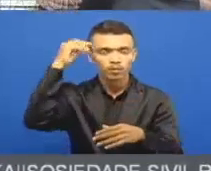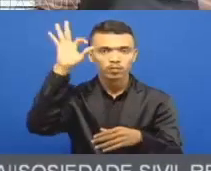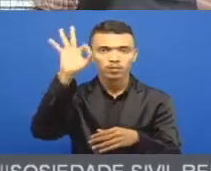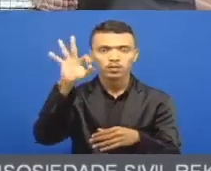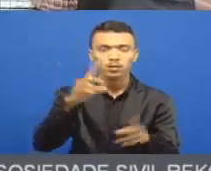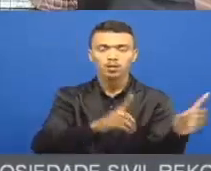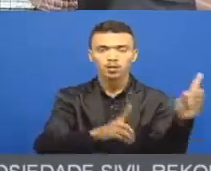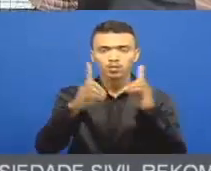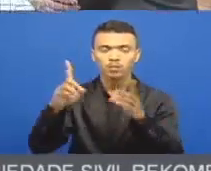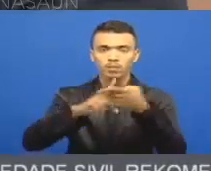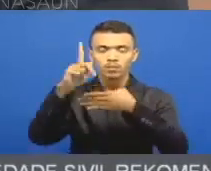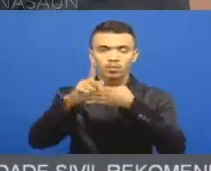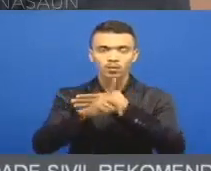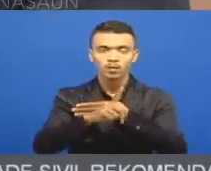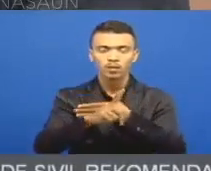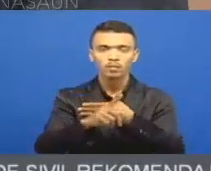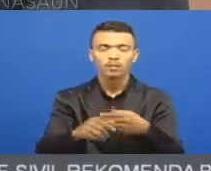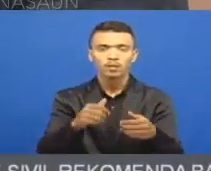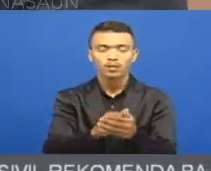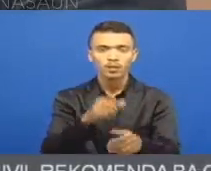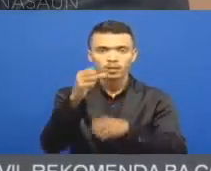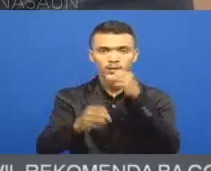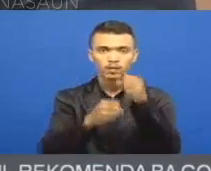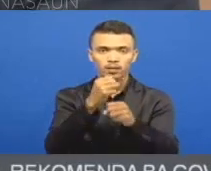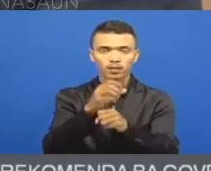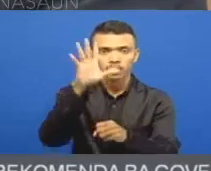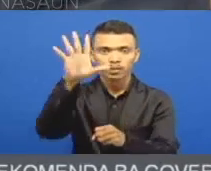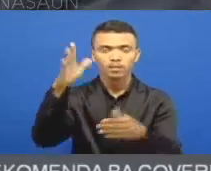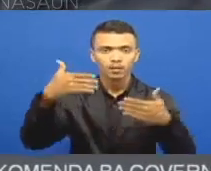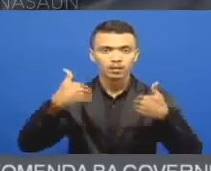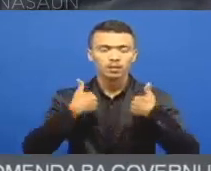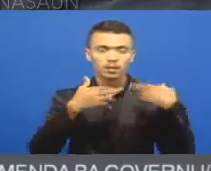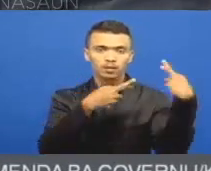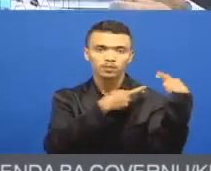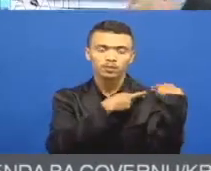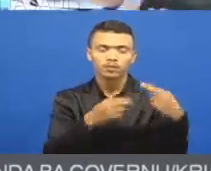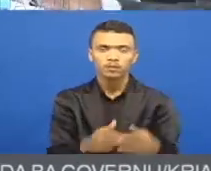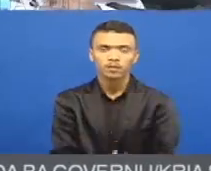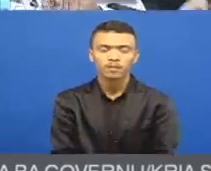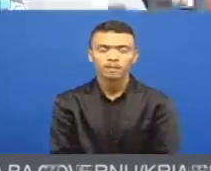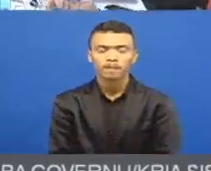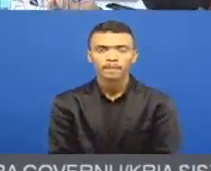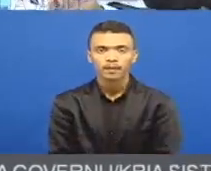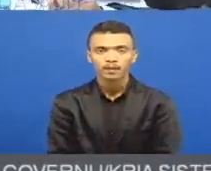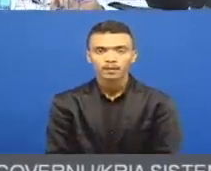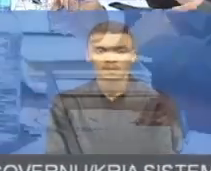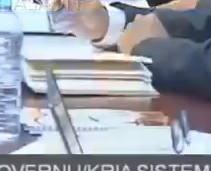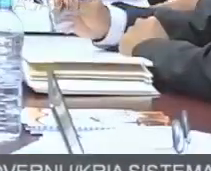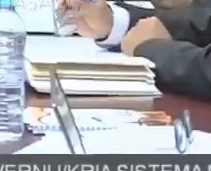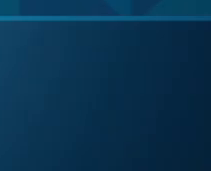ato implementa programa de centralização durante Tinang Lima e Ramandato. É Jekyll Freitas, Lucas da Costa para